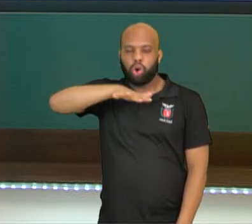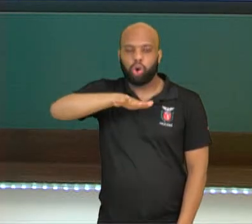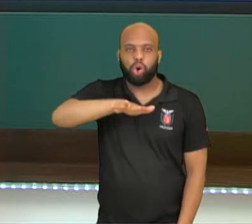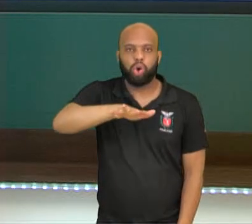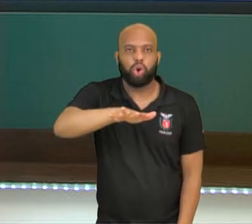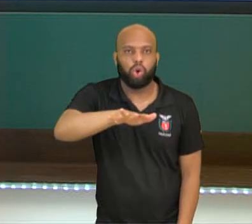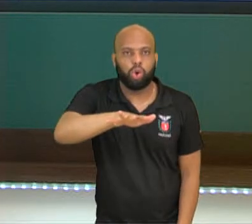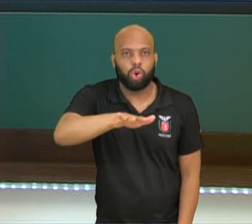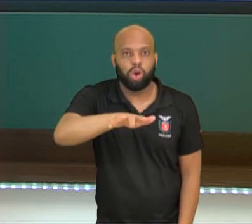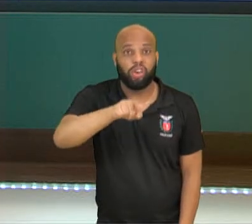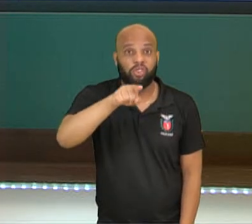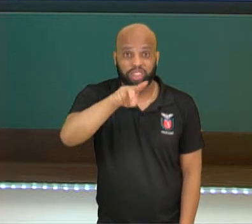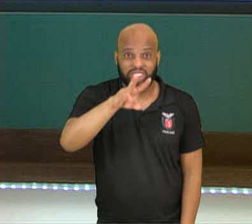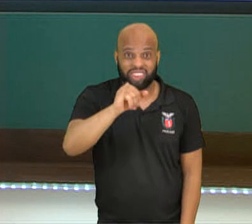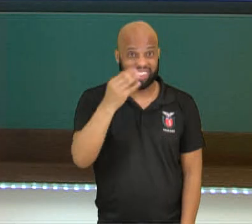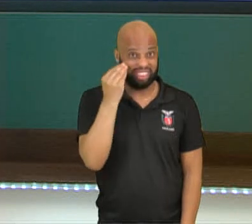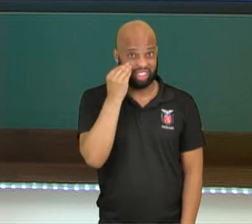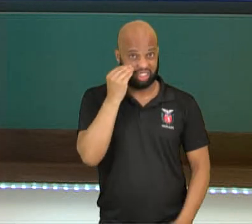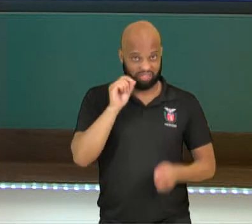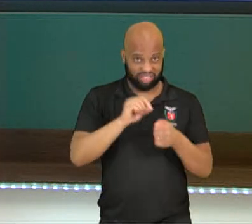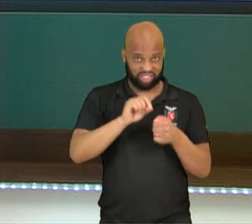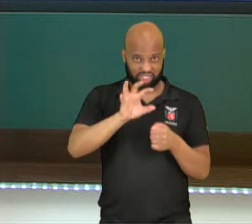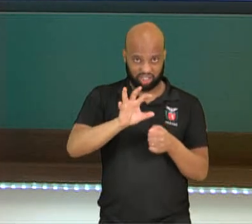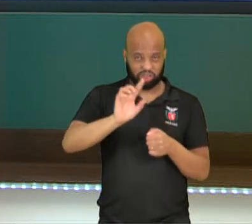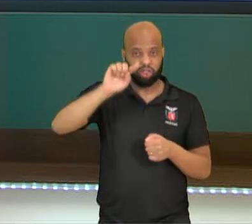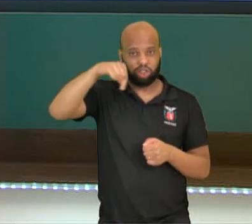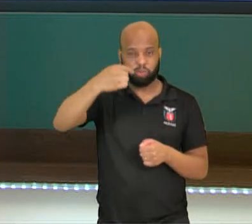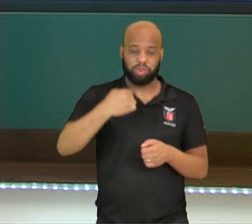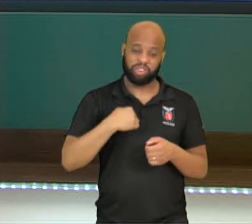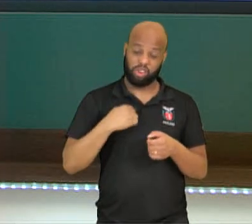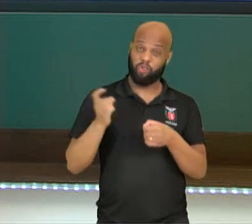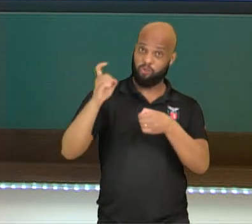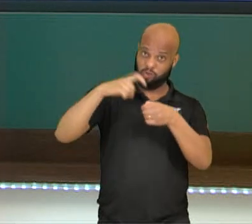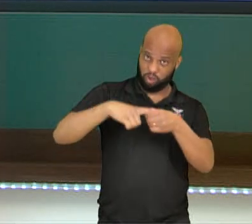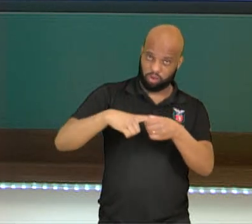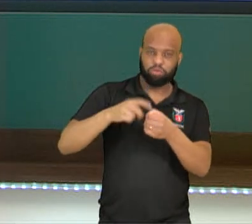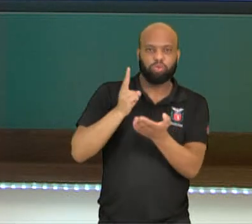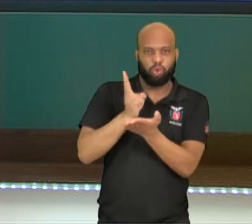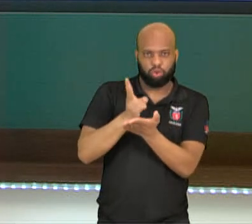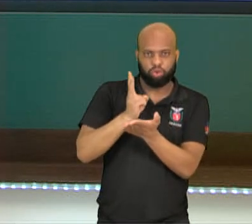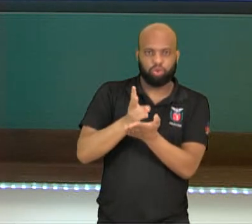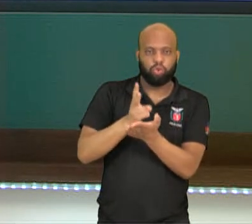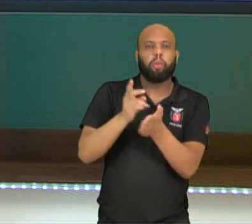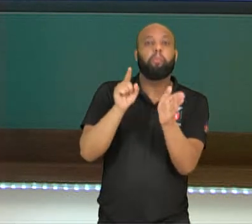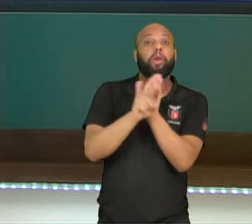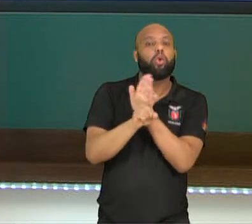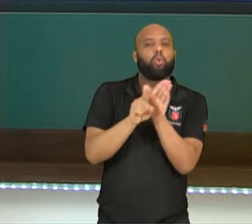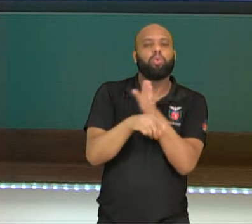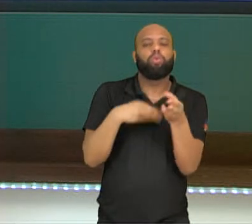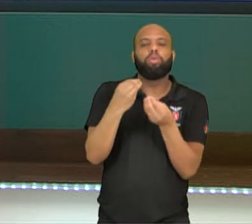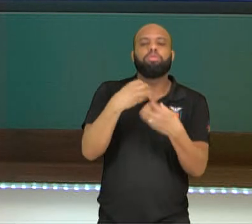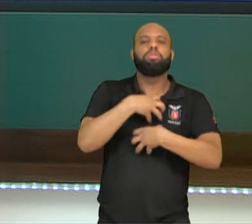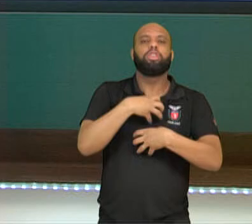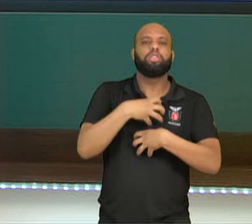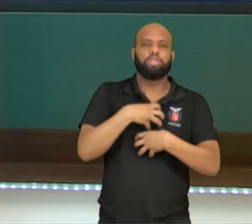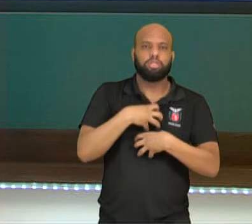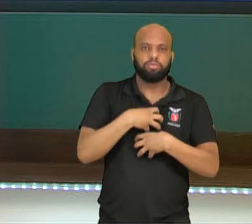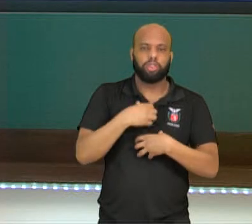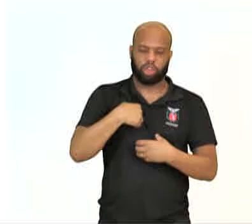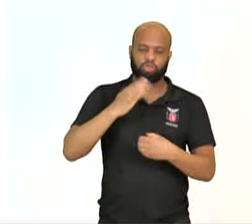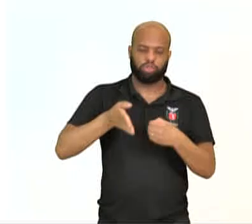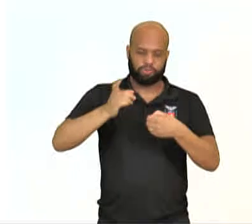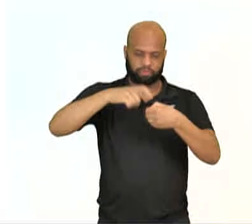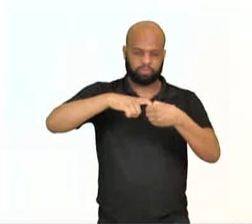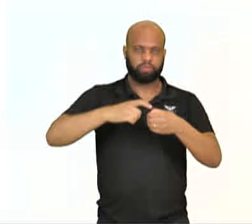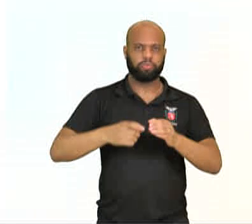realizarem esse ciclo de exercícios e daqui a pouco nós voltamos para conversar sobre como vocês se sentiram sobre essas atividades. Até